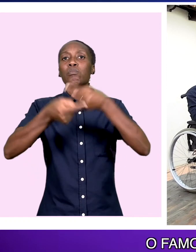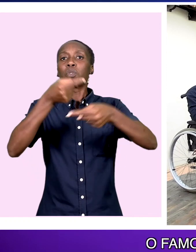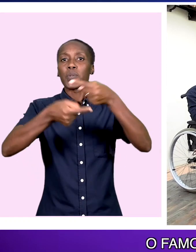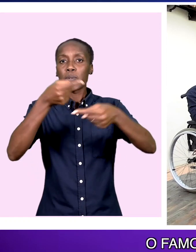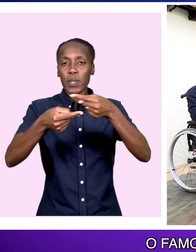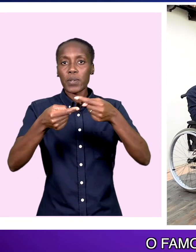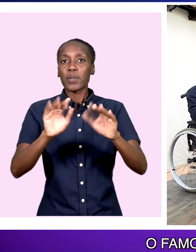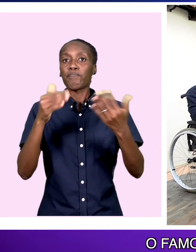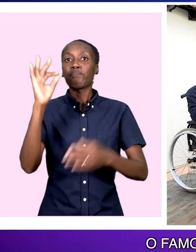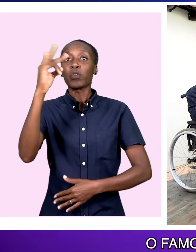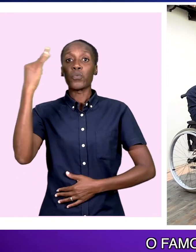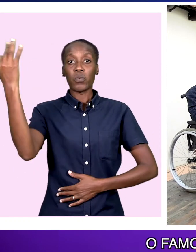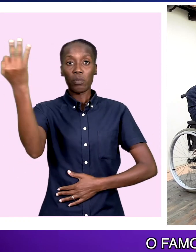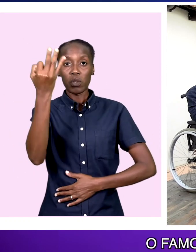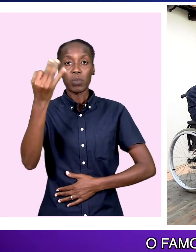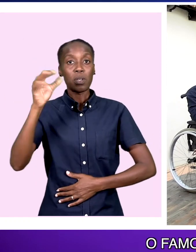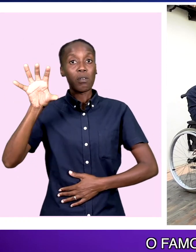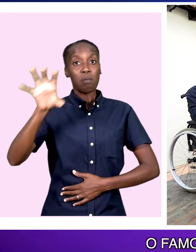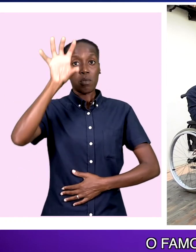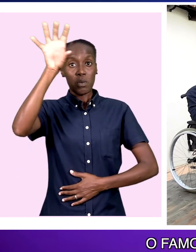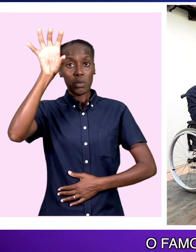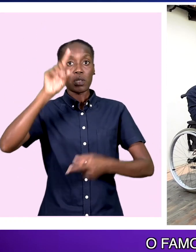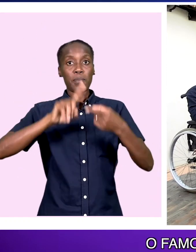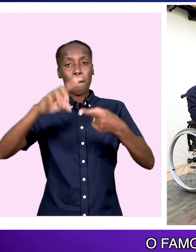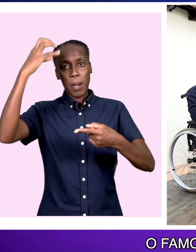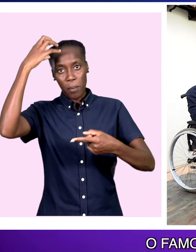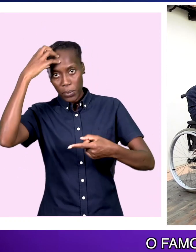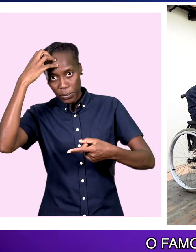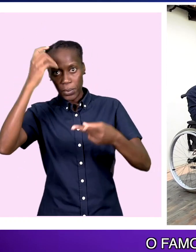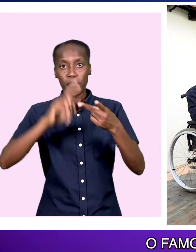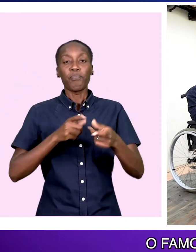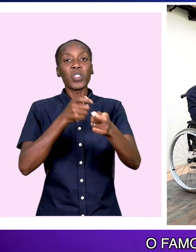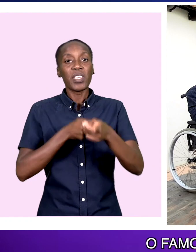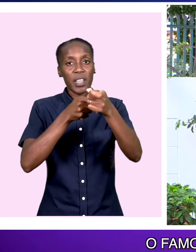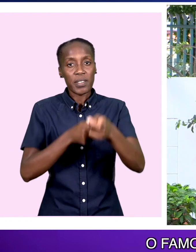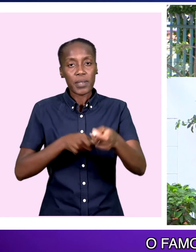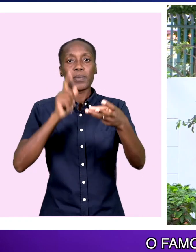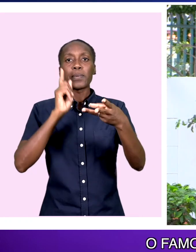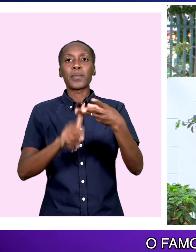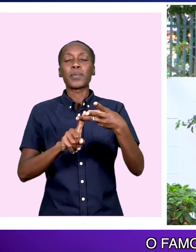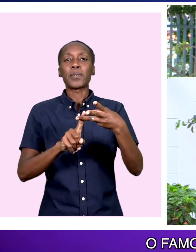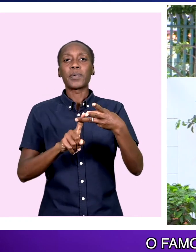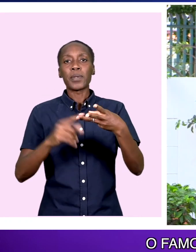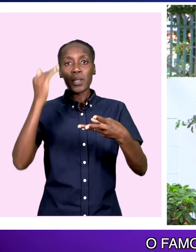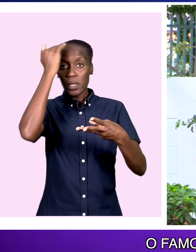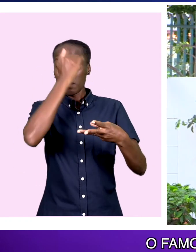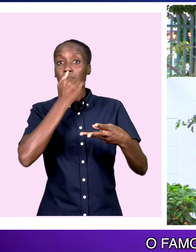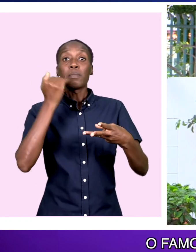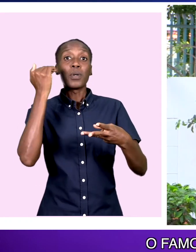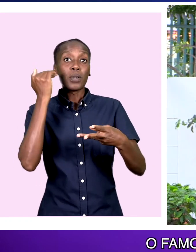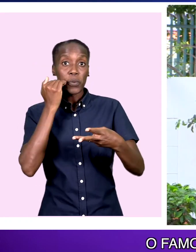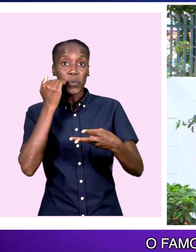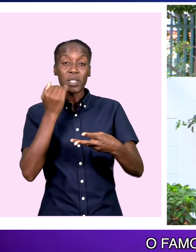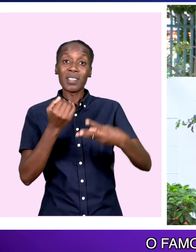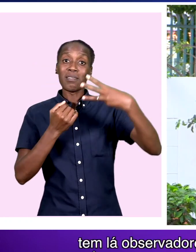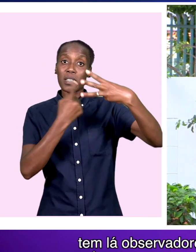o FAMOD nas províncias de Maputo, Niassa e Manica. Nessas 3